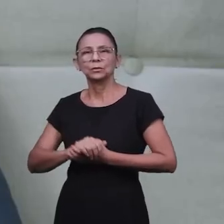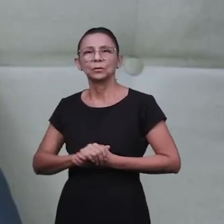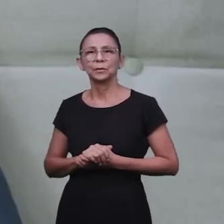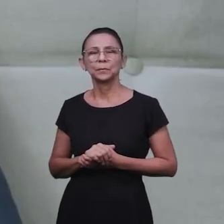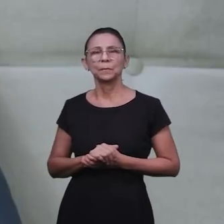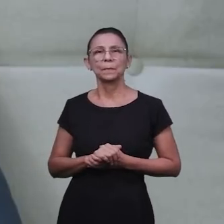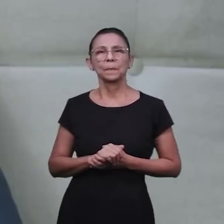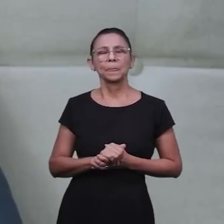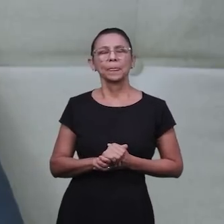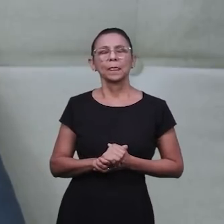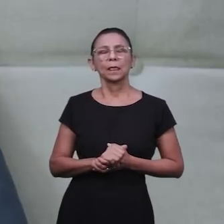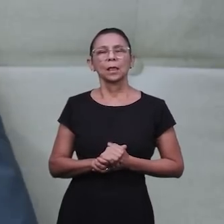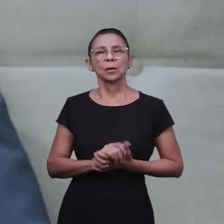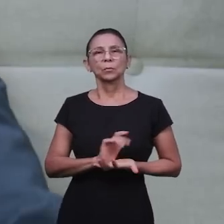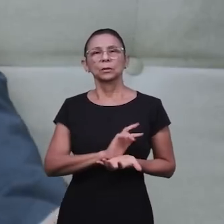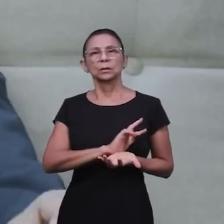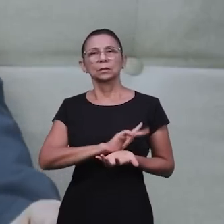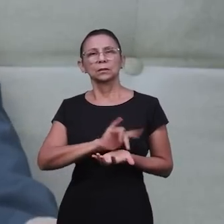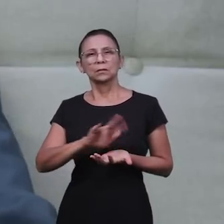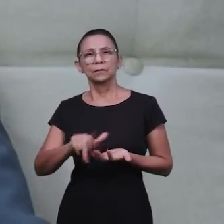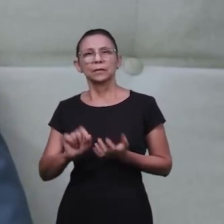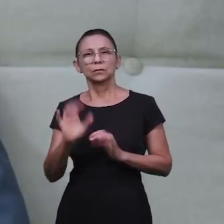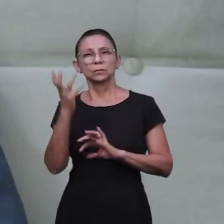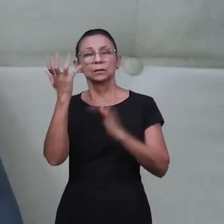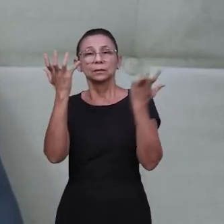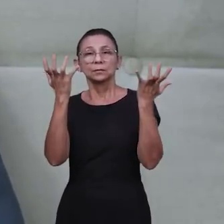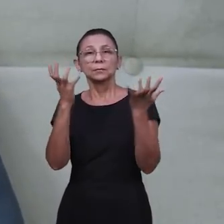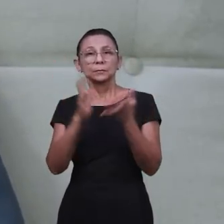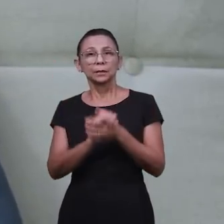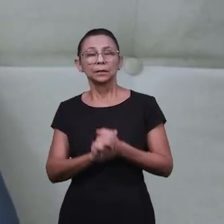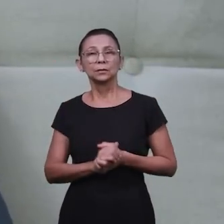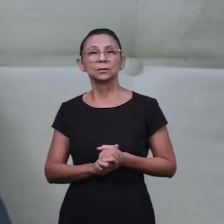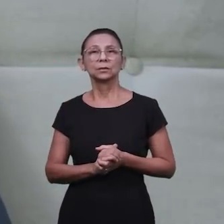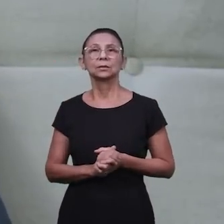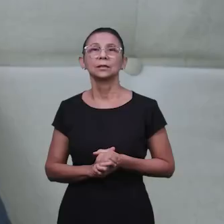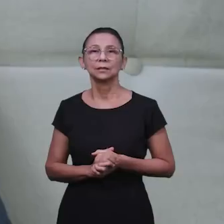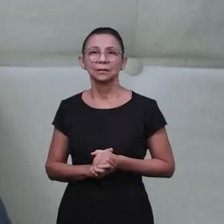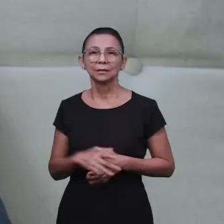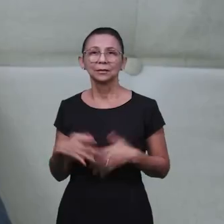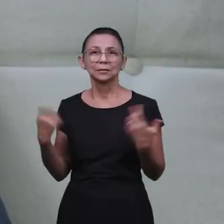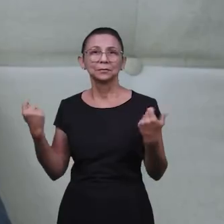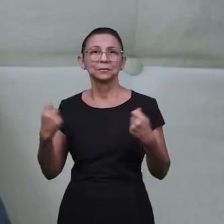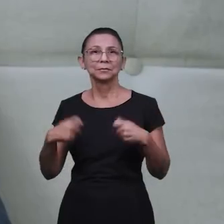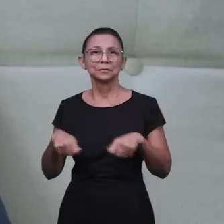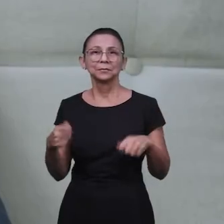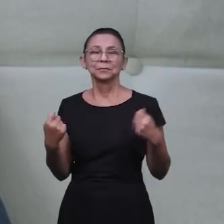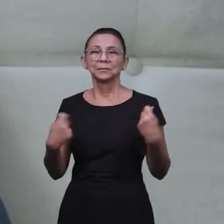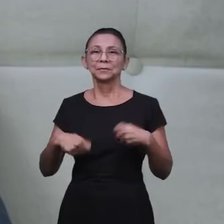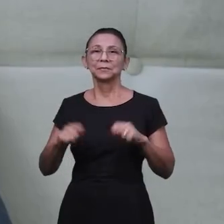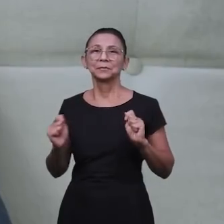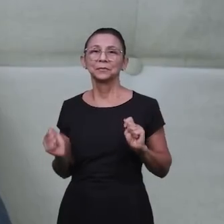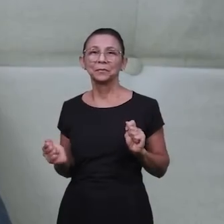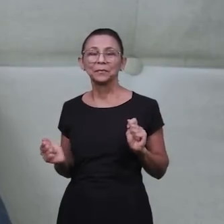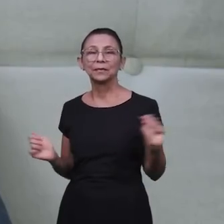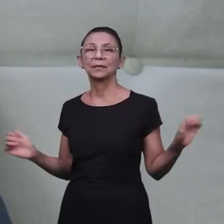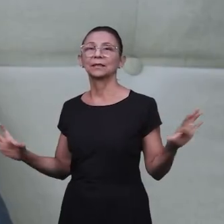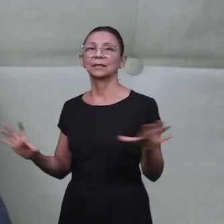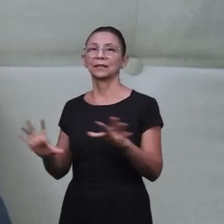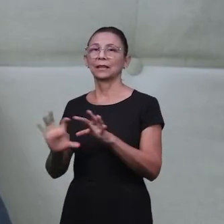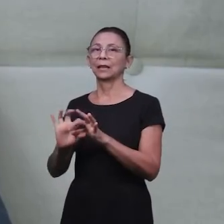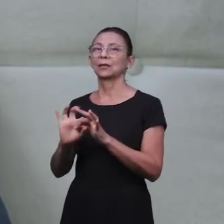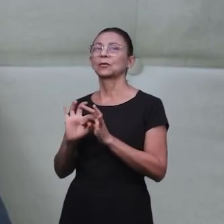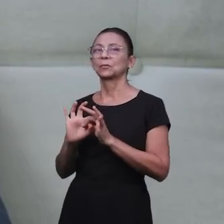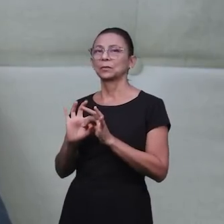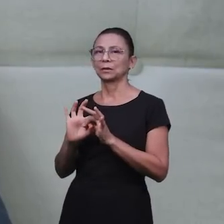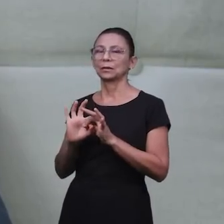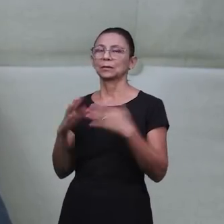oposições e adversidades, precisamos estar cada dia mais integrados à comunhão do